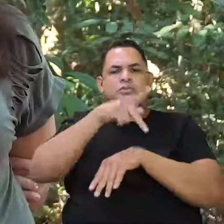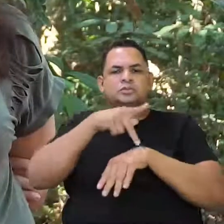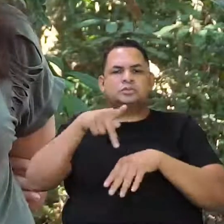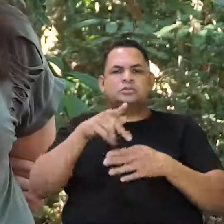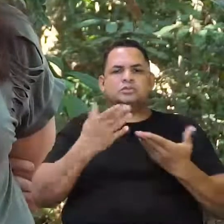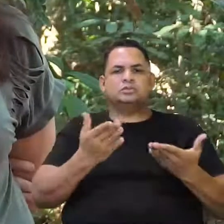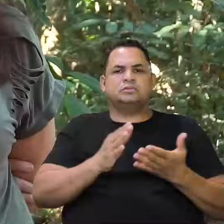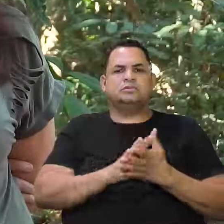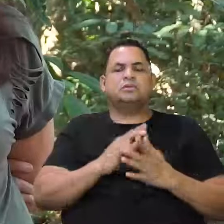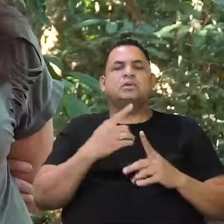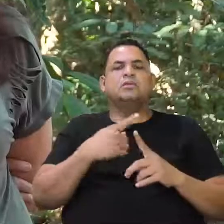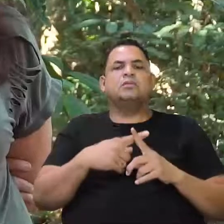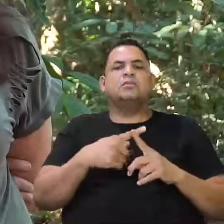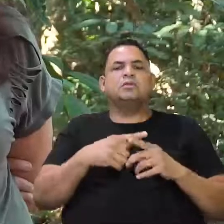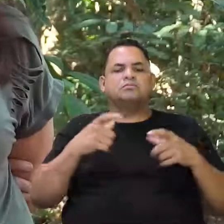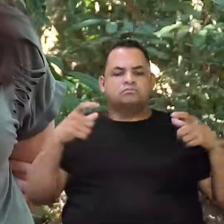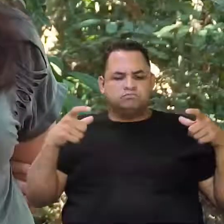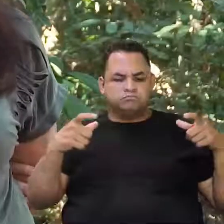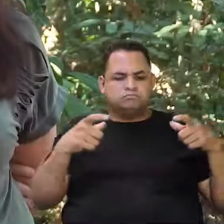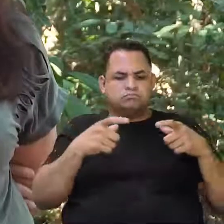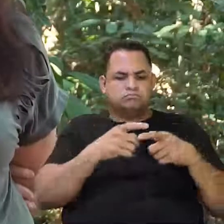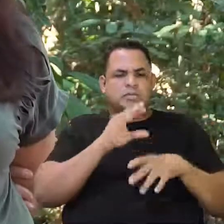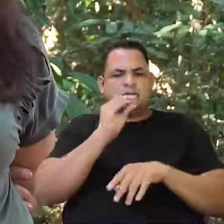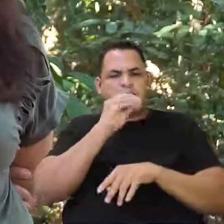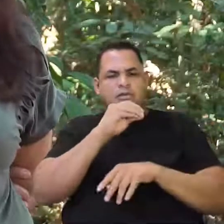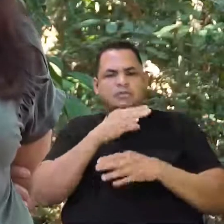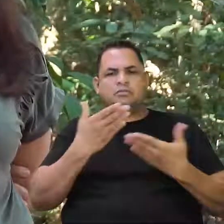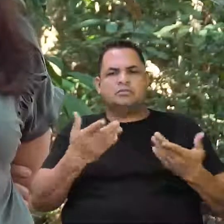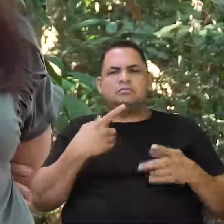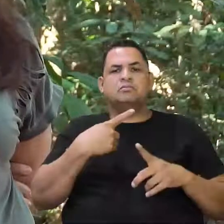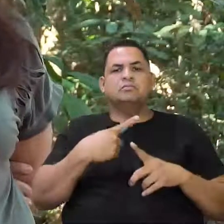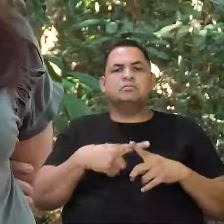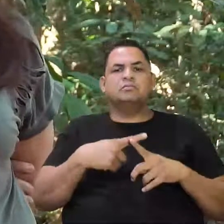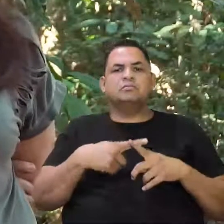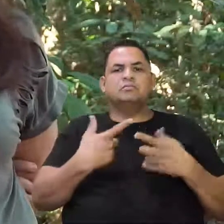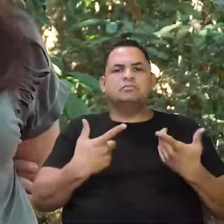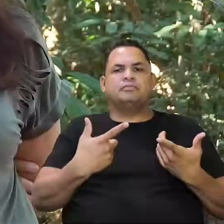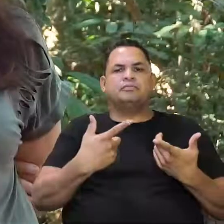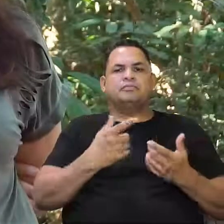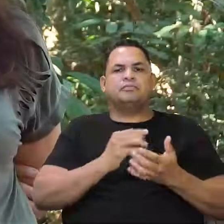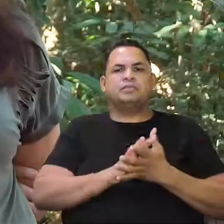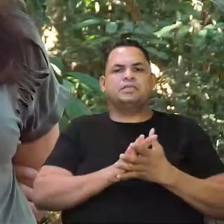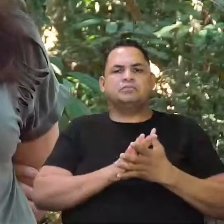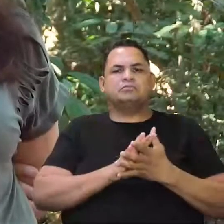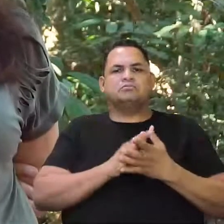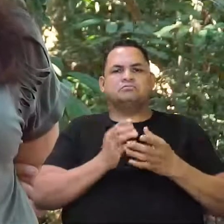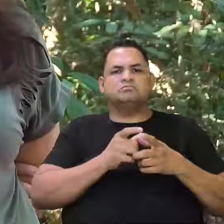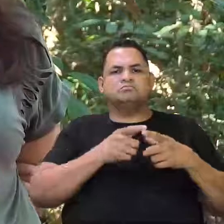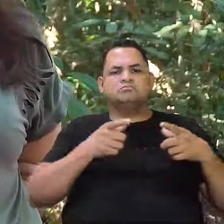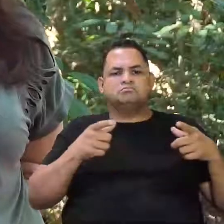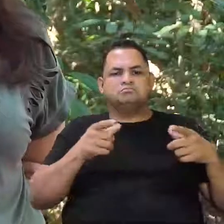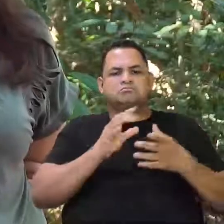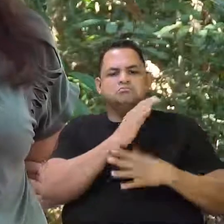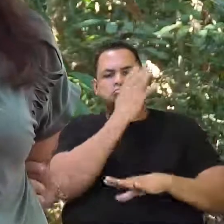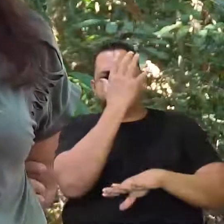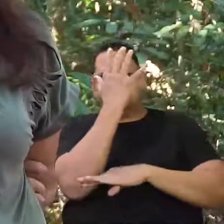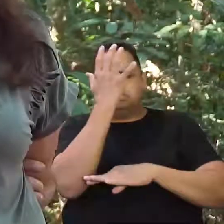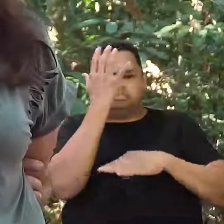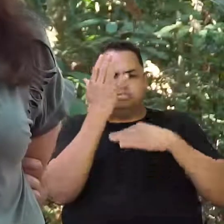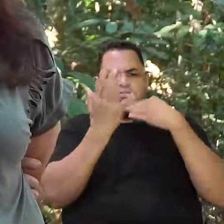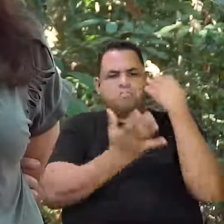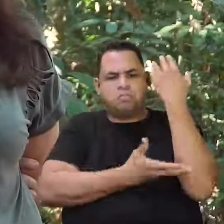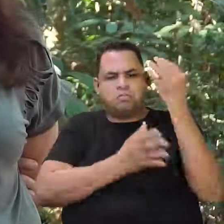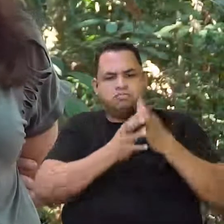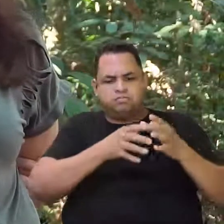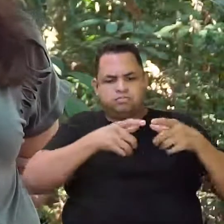se encontram em estado de vulnerabilidade e extinção? Justamente pela acentuada taxa de desmatamento e